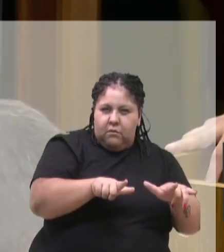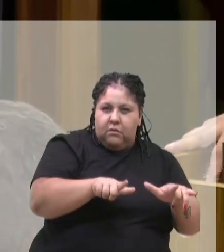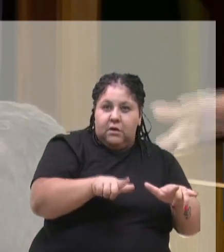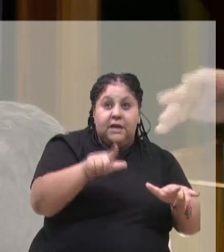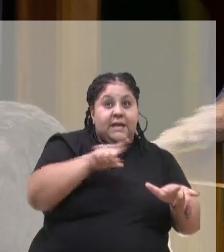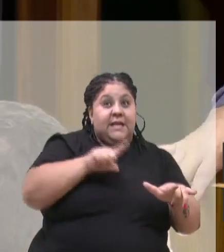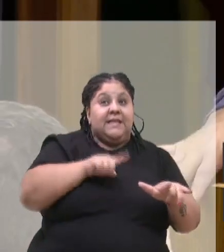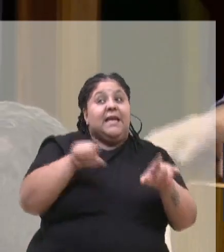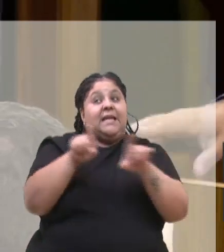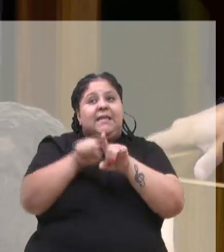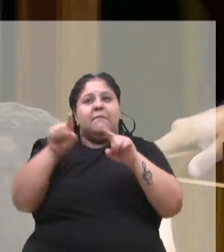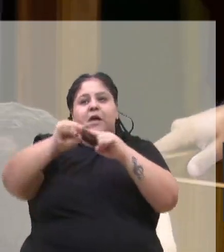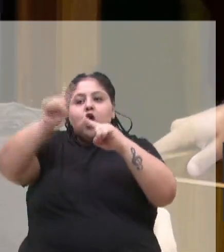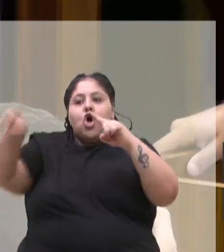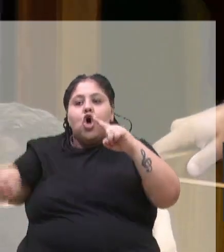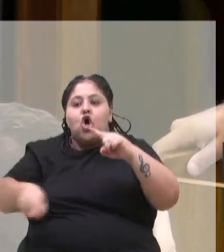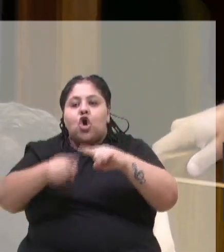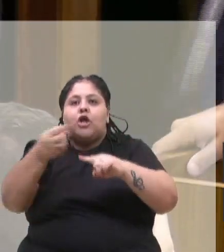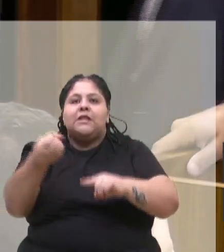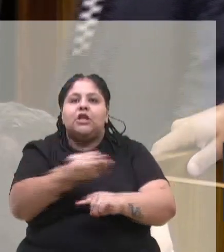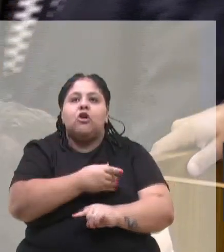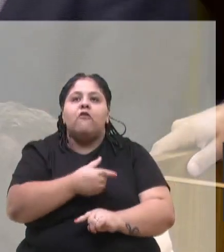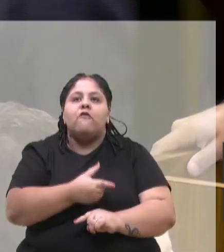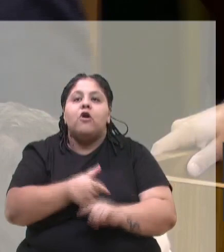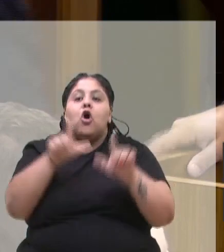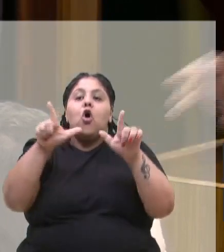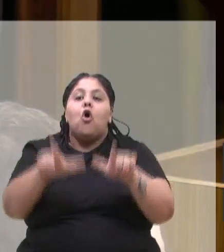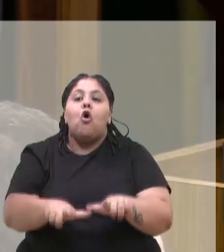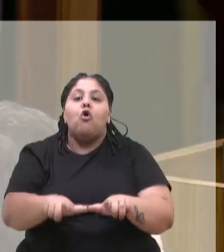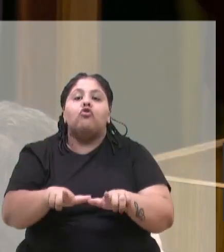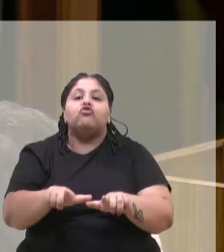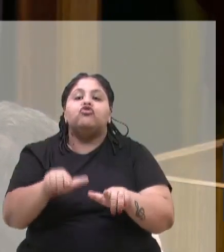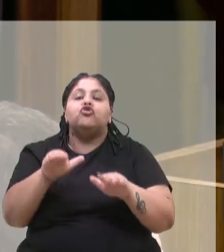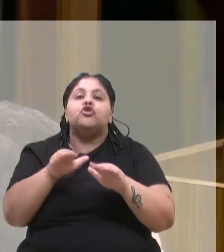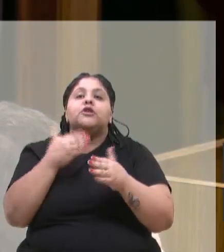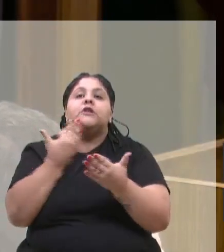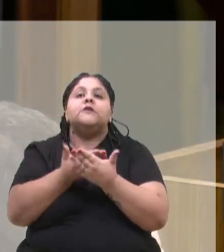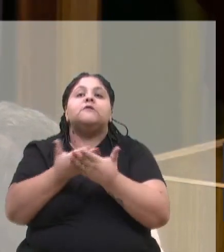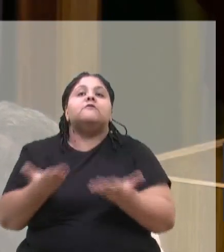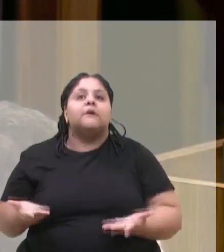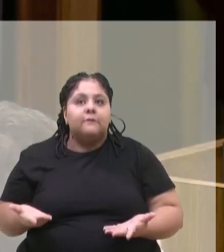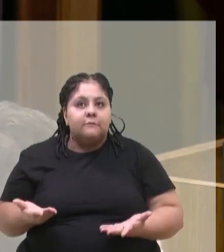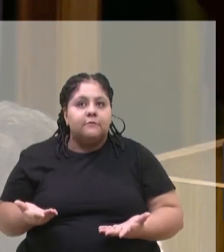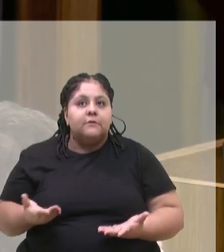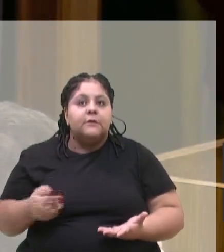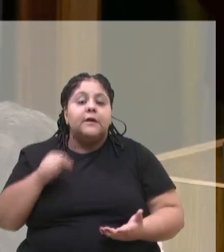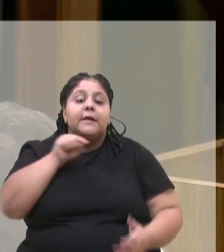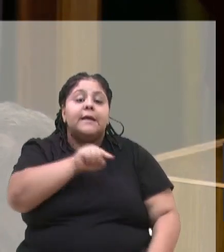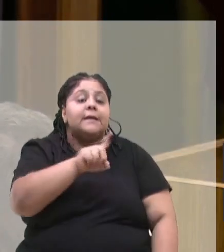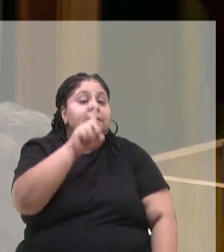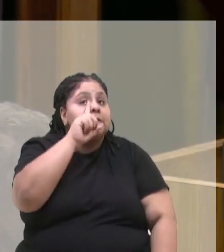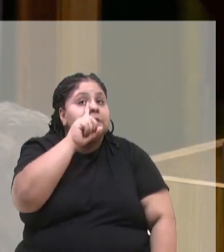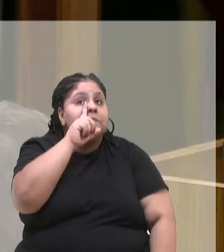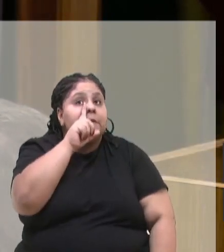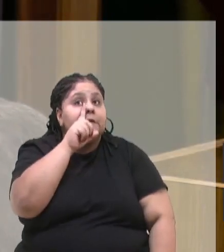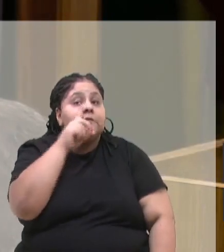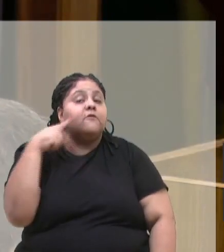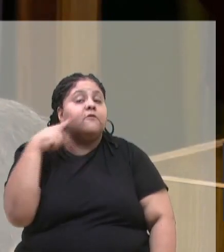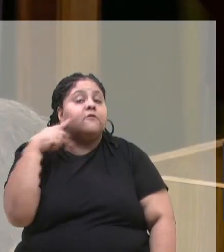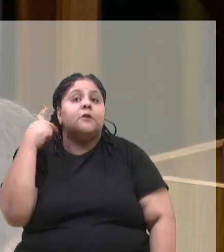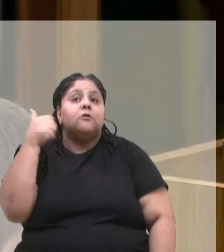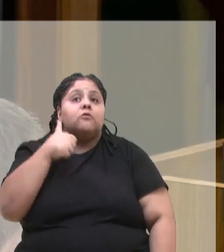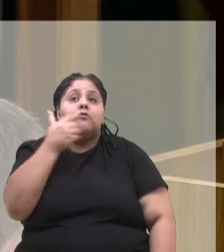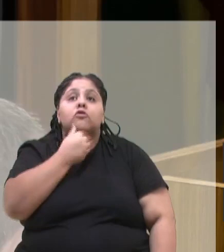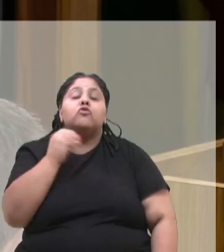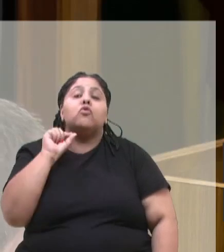Rota Nova. Onde é que as crianças vão estudar? Então, nós temos o direito às crianças e essas mães. Colegas vereadores e